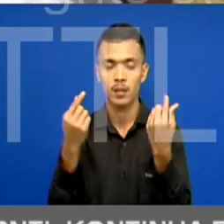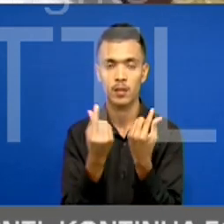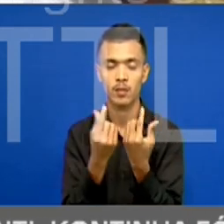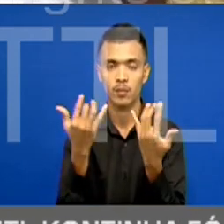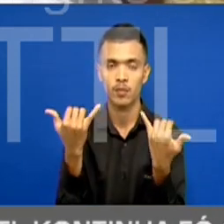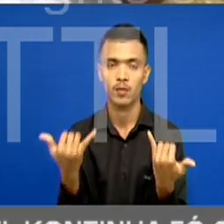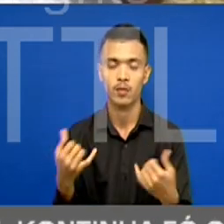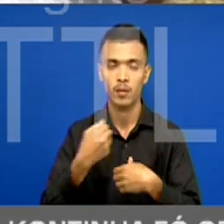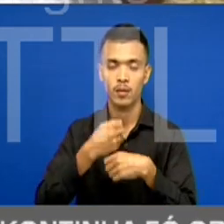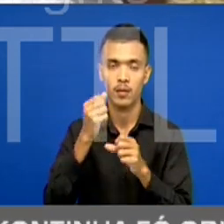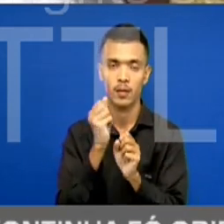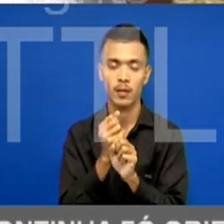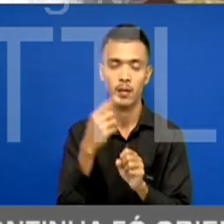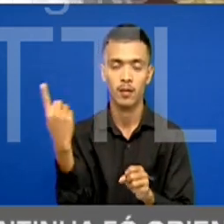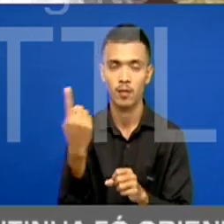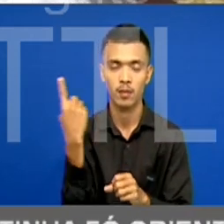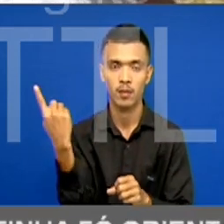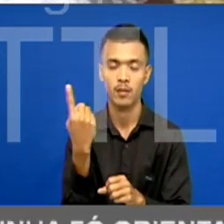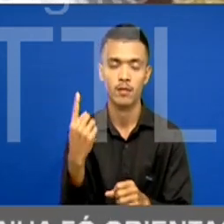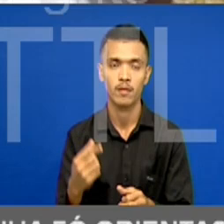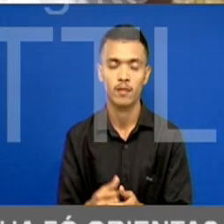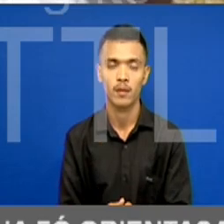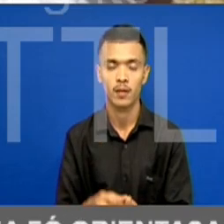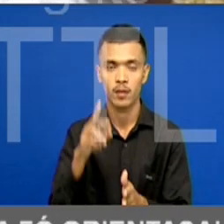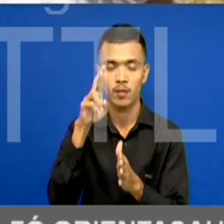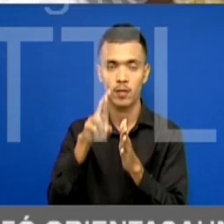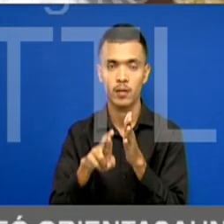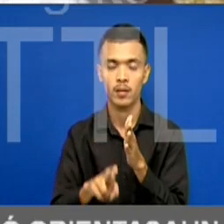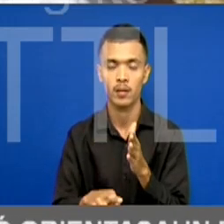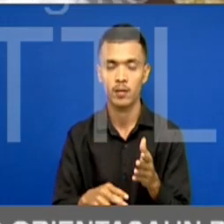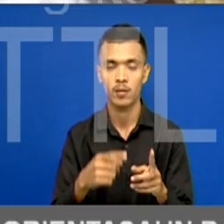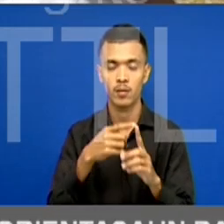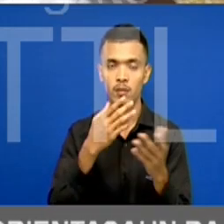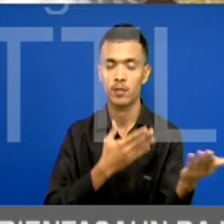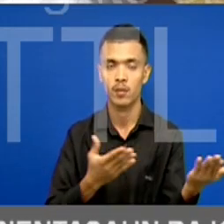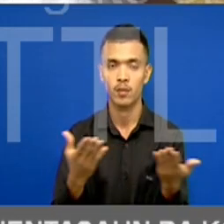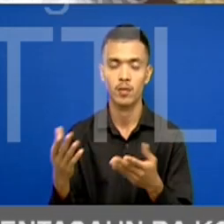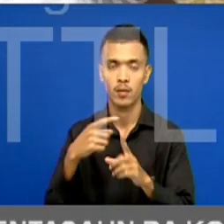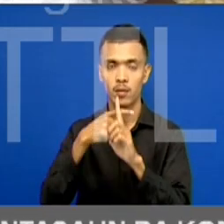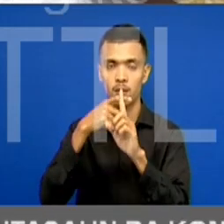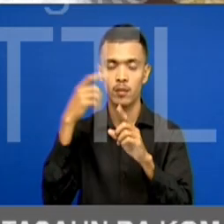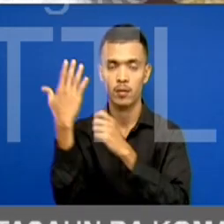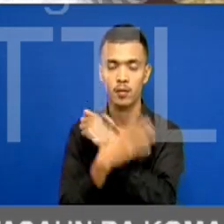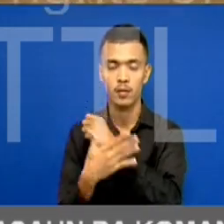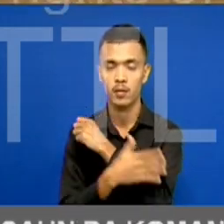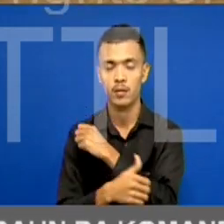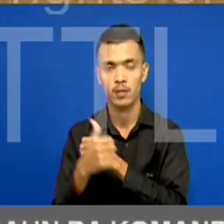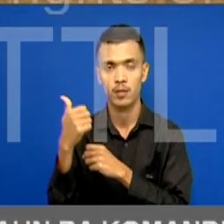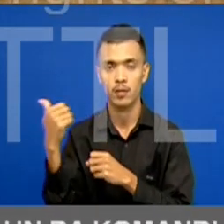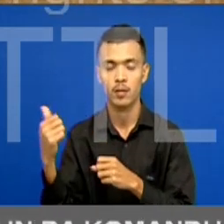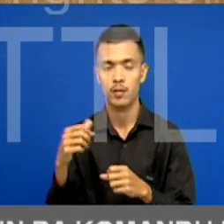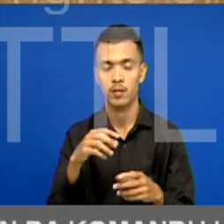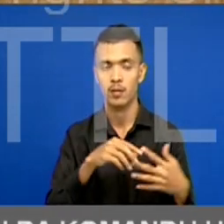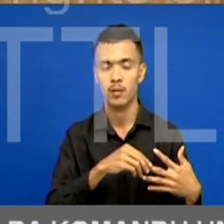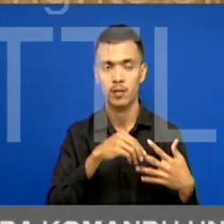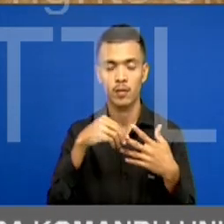winsa atu hasa produsan para atu redus ba importasan e lili ba segurança aiha. Sefi